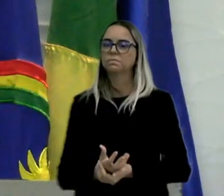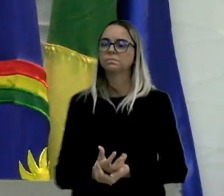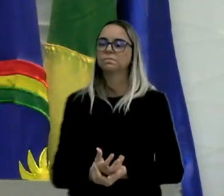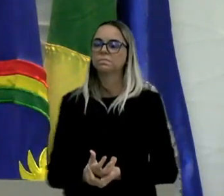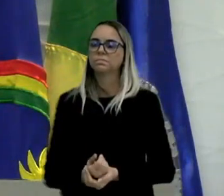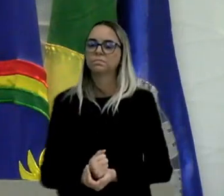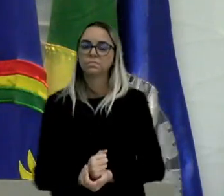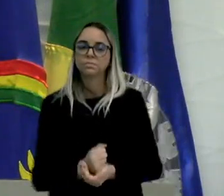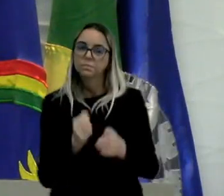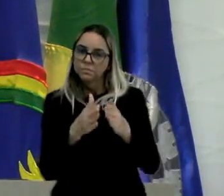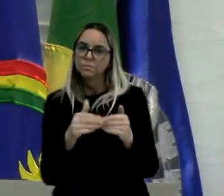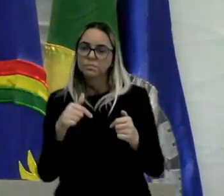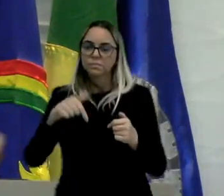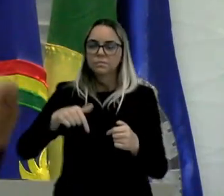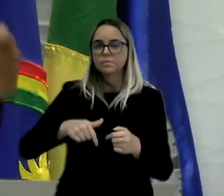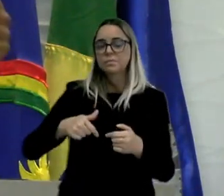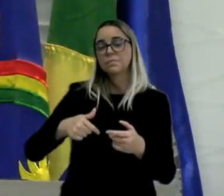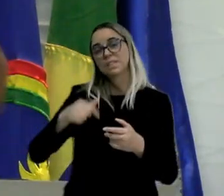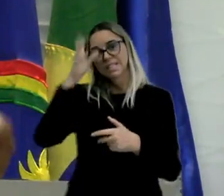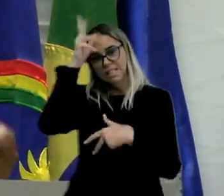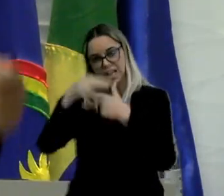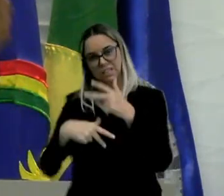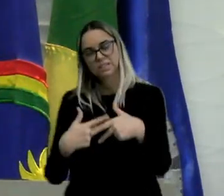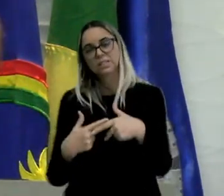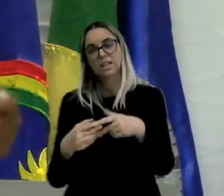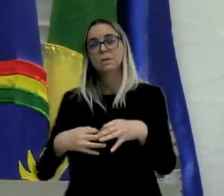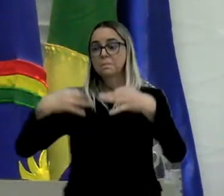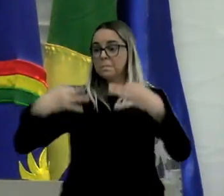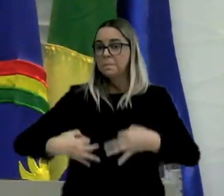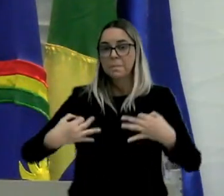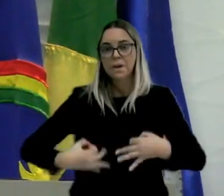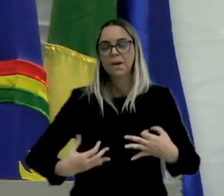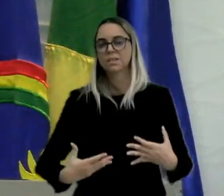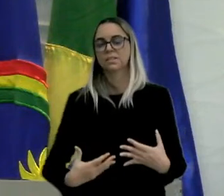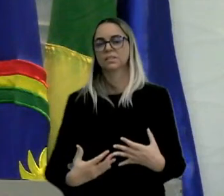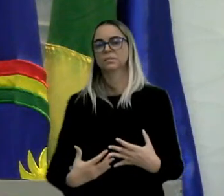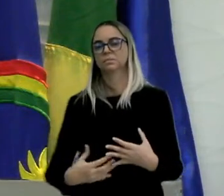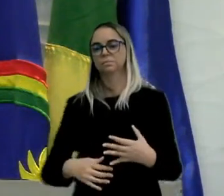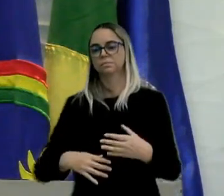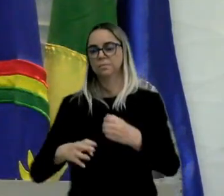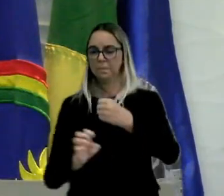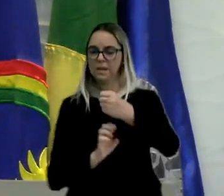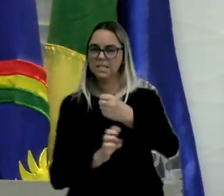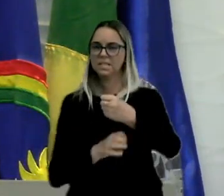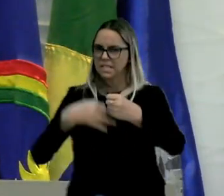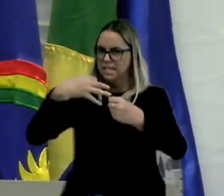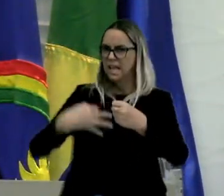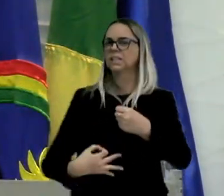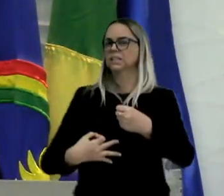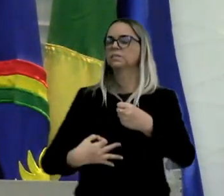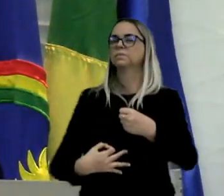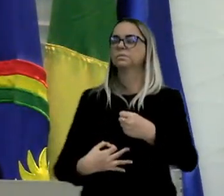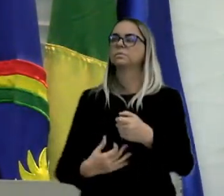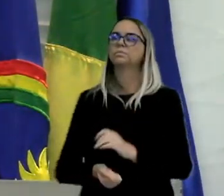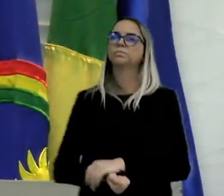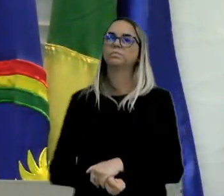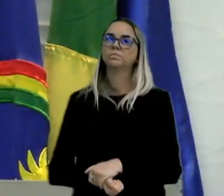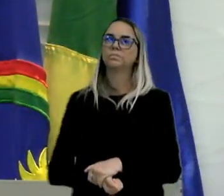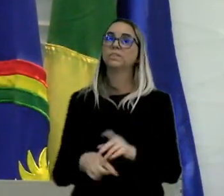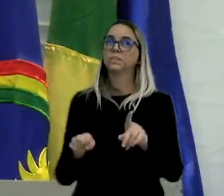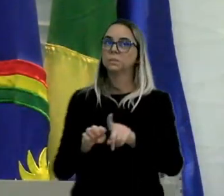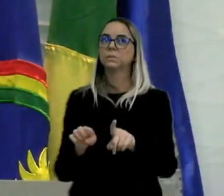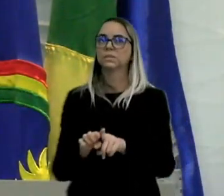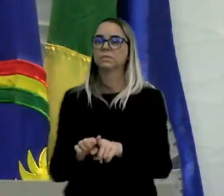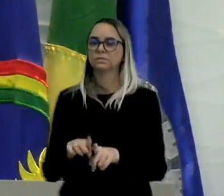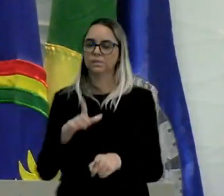licitação no nosso município né porque é uma empresa correta e gosta de trabalhar e fazer a coisa certa temos também eh